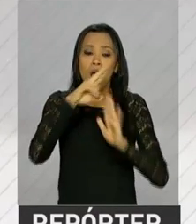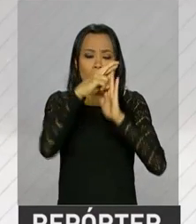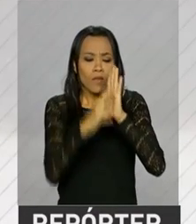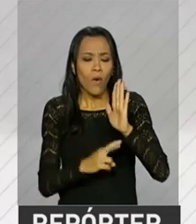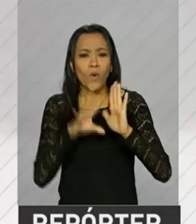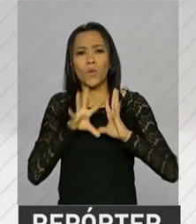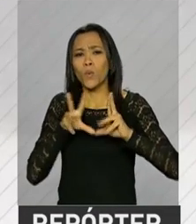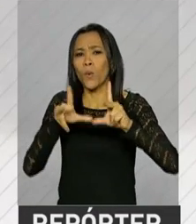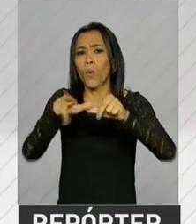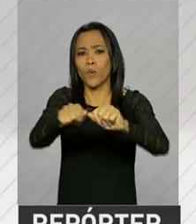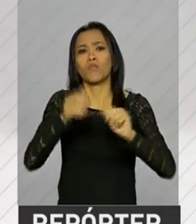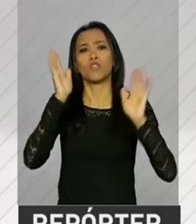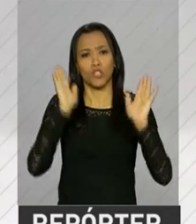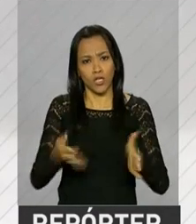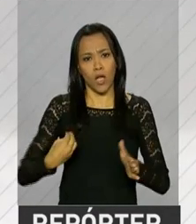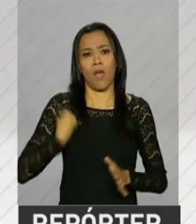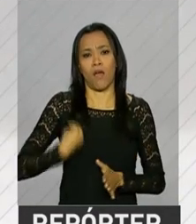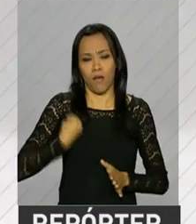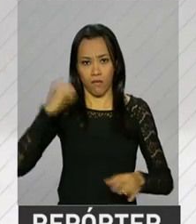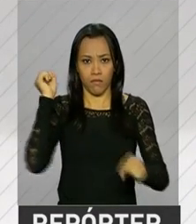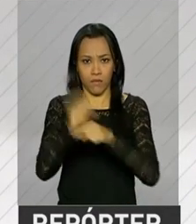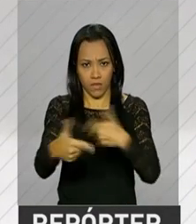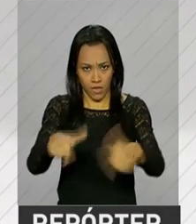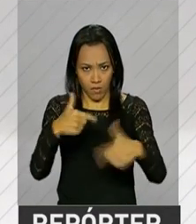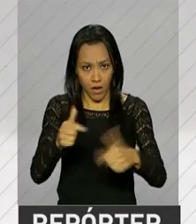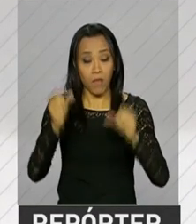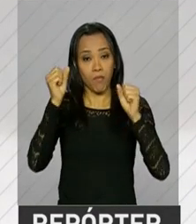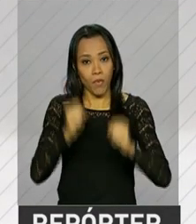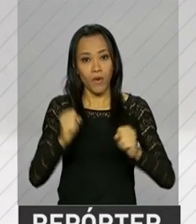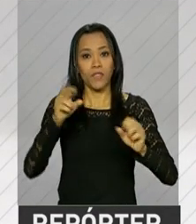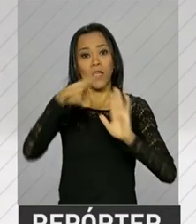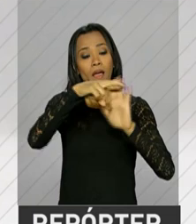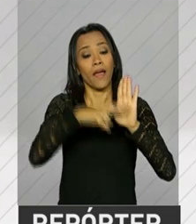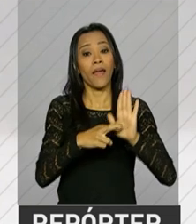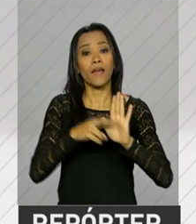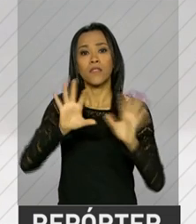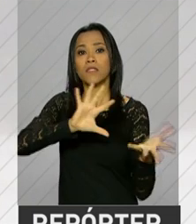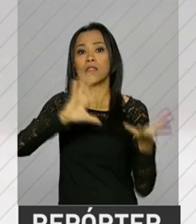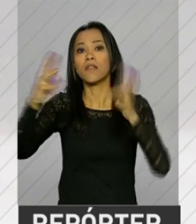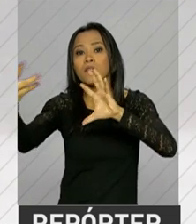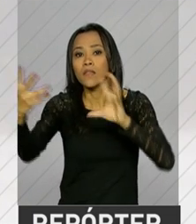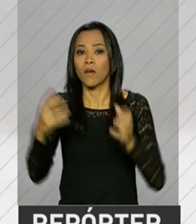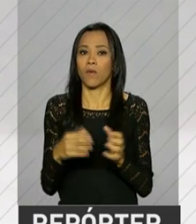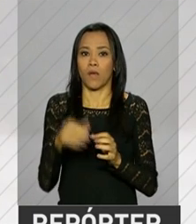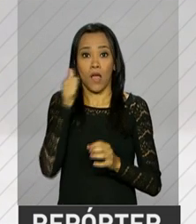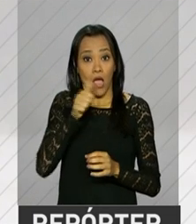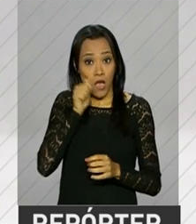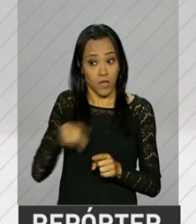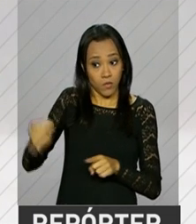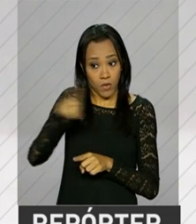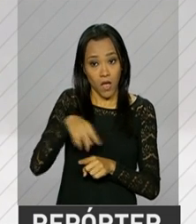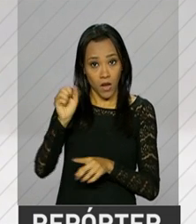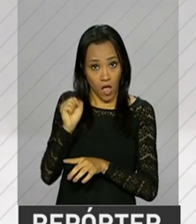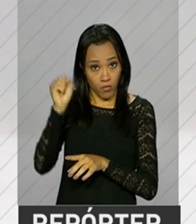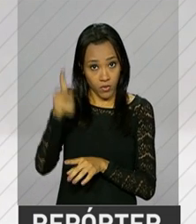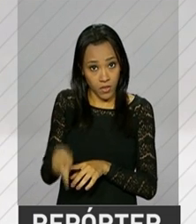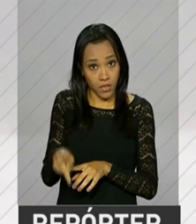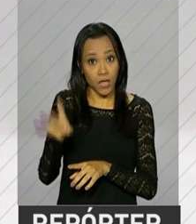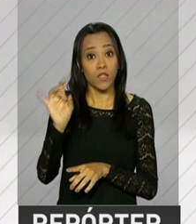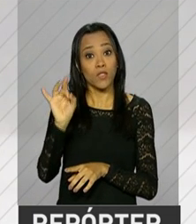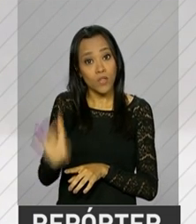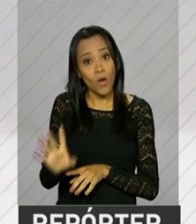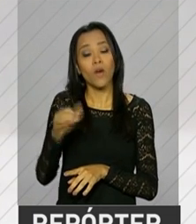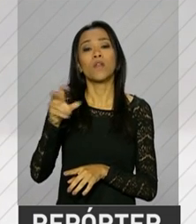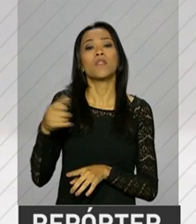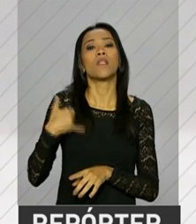mundo que está no mercado de trabalho poderá entrar na regra de transição. Mas mulheres só poderão se aposentar a partir